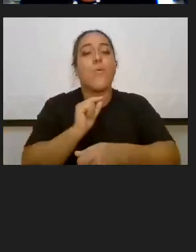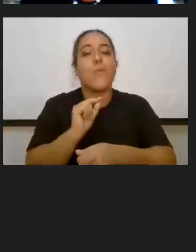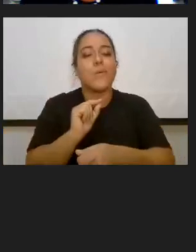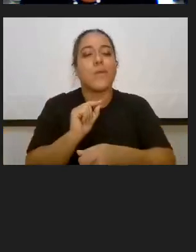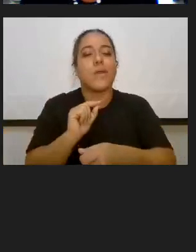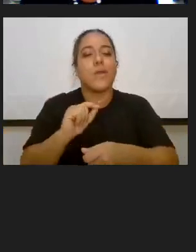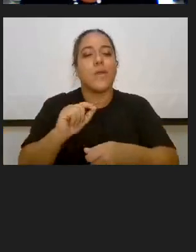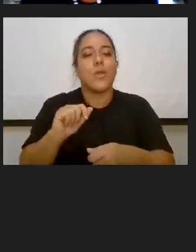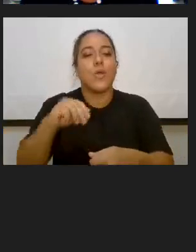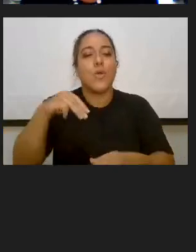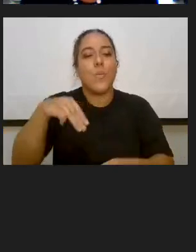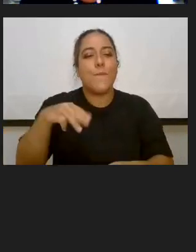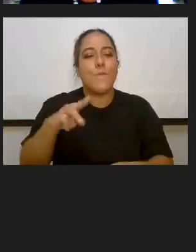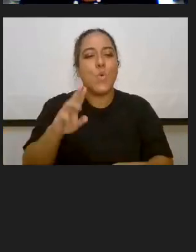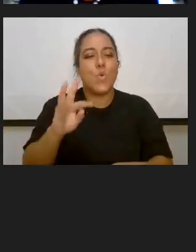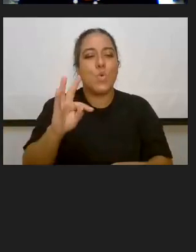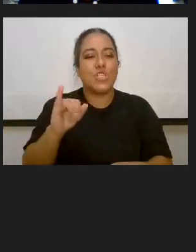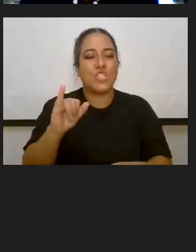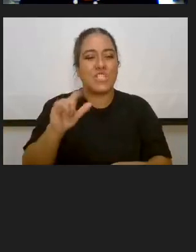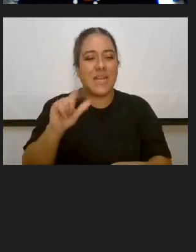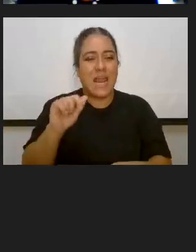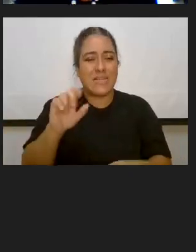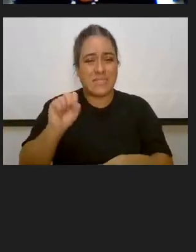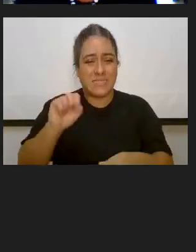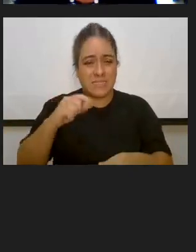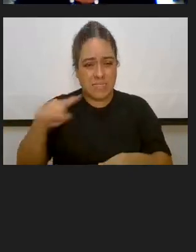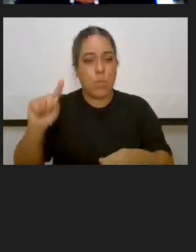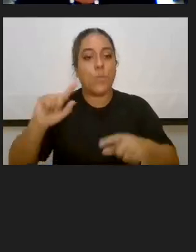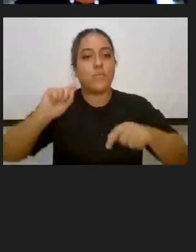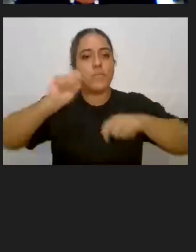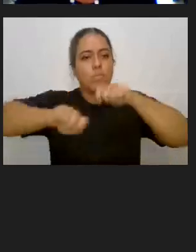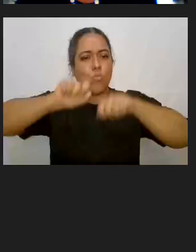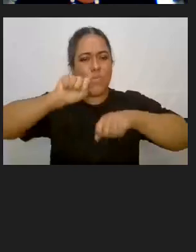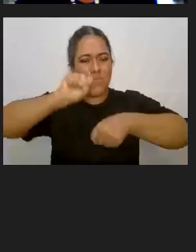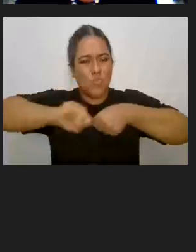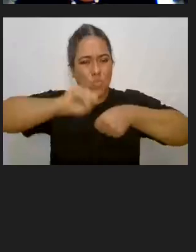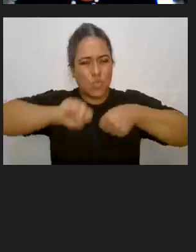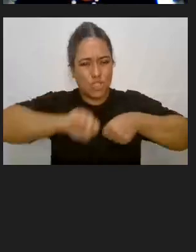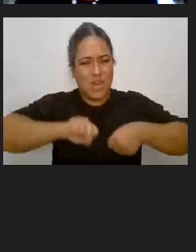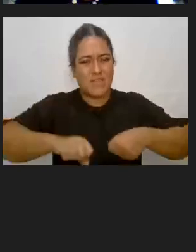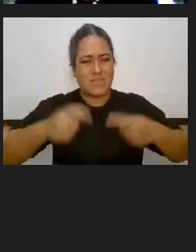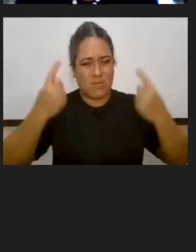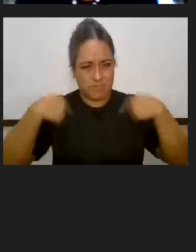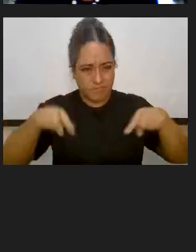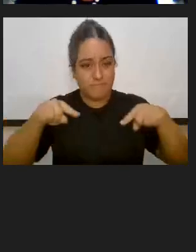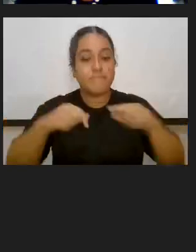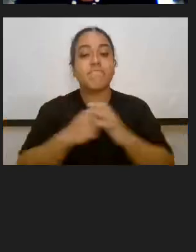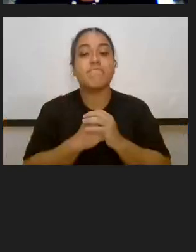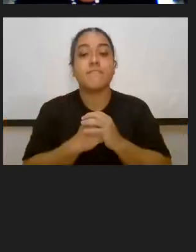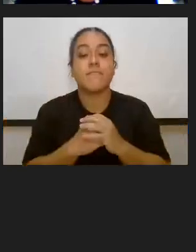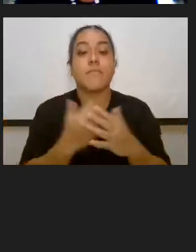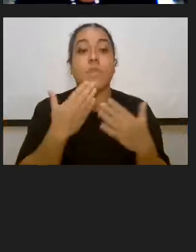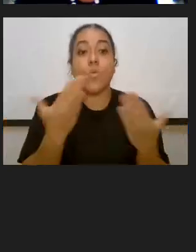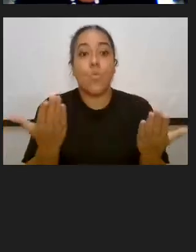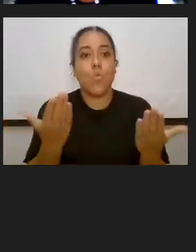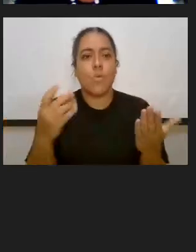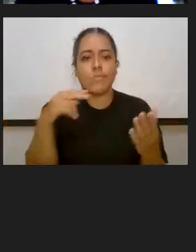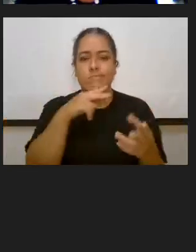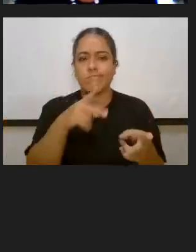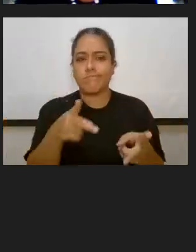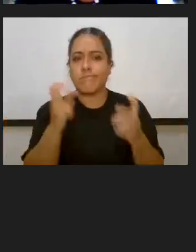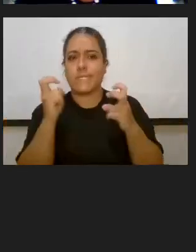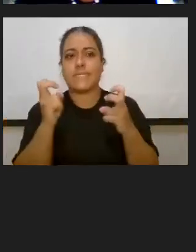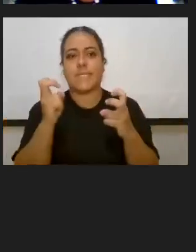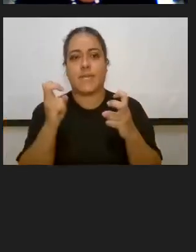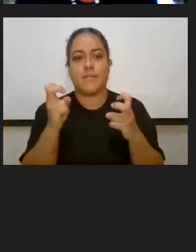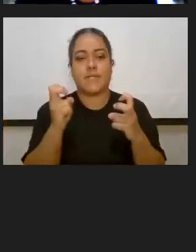automutilação, tá? Quais são os sinais que as pessoas